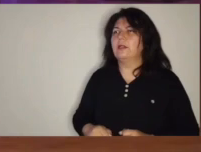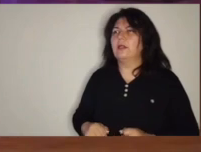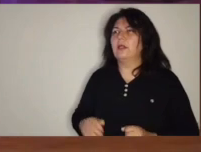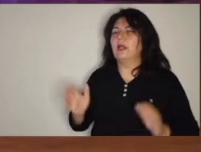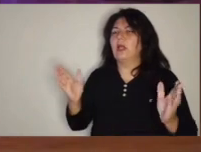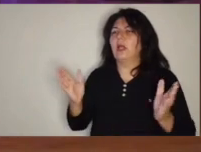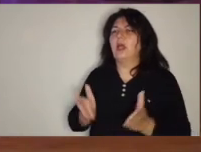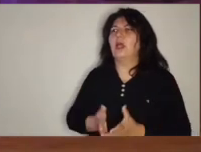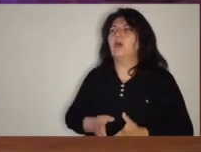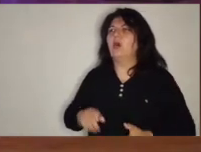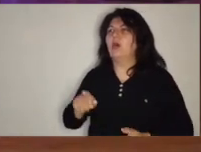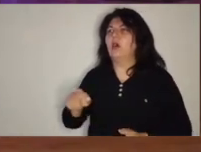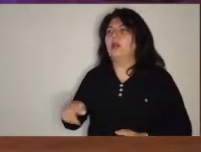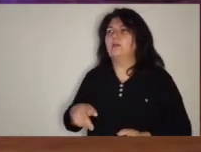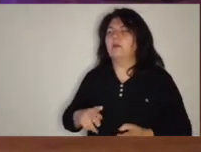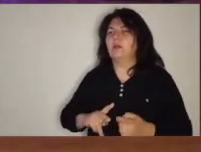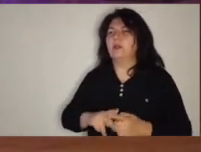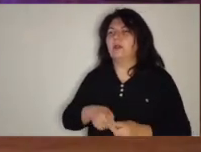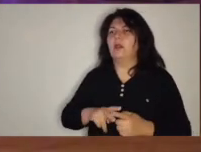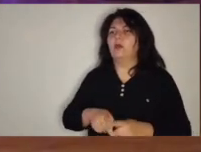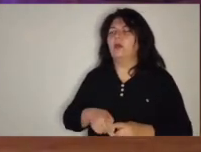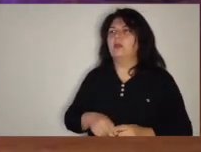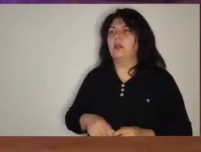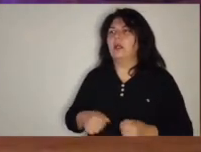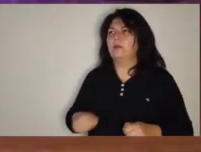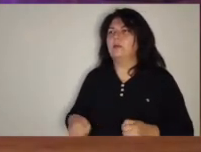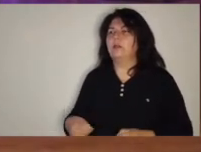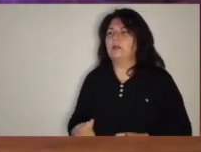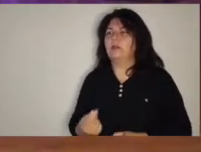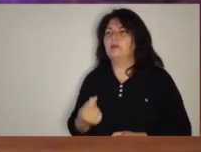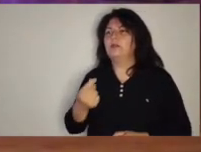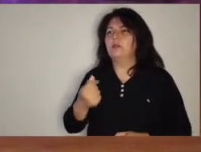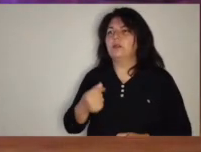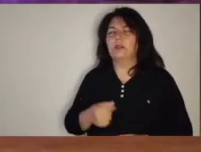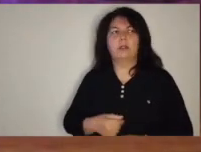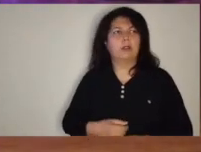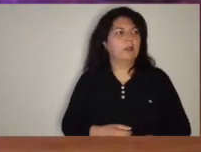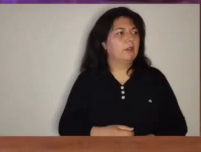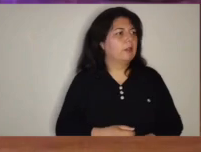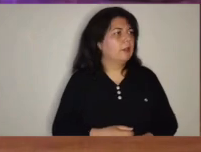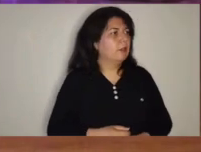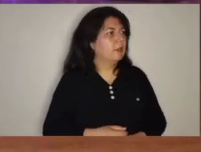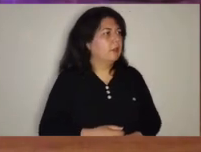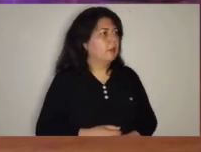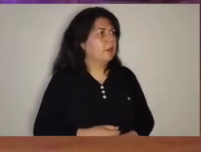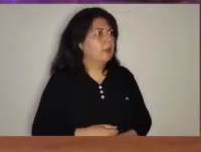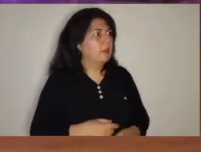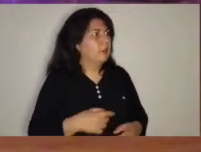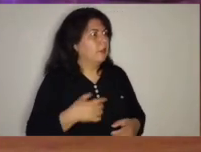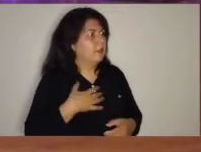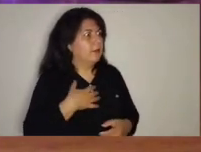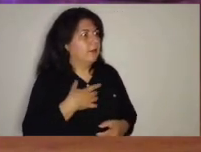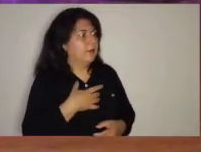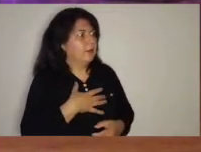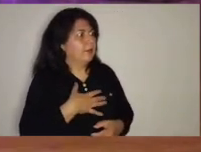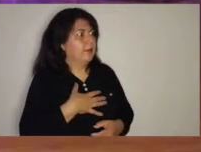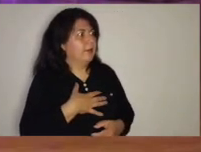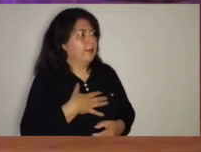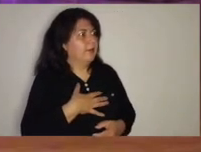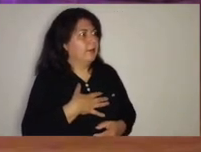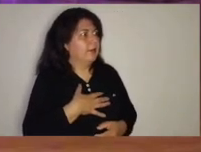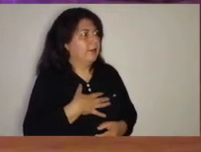tua. Você não falou o que ia fazer? Agora, vê os pulos que você dá para arrumar esse dinheiro.